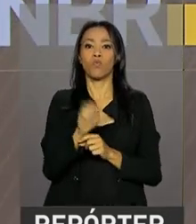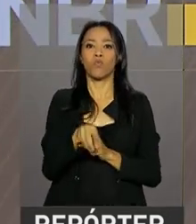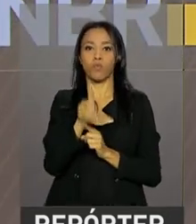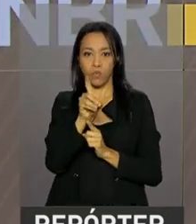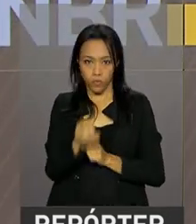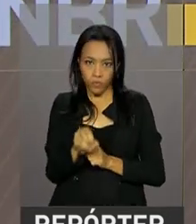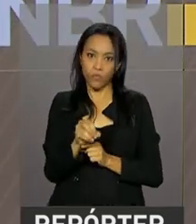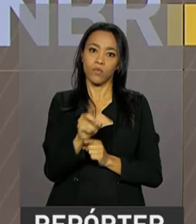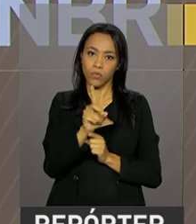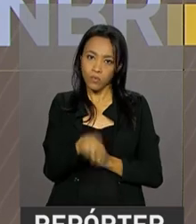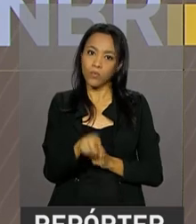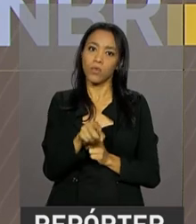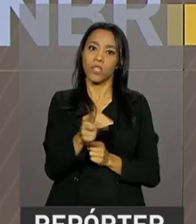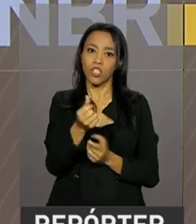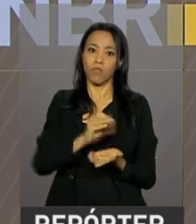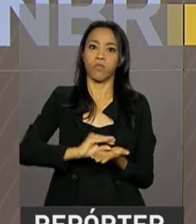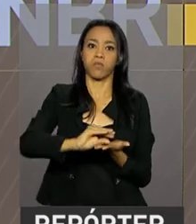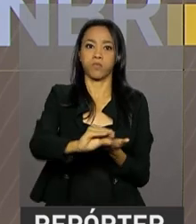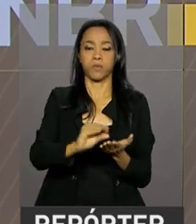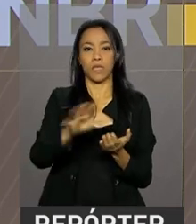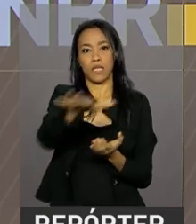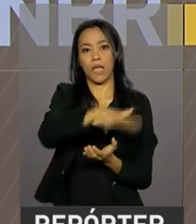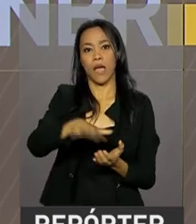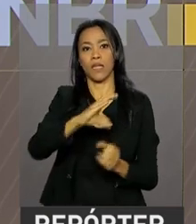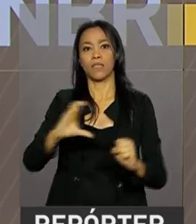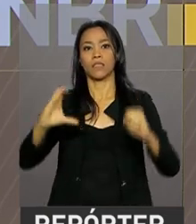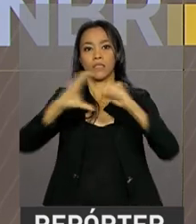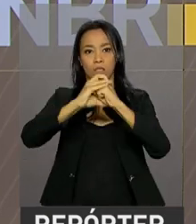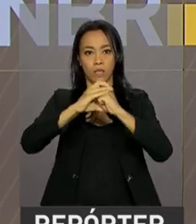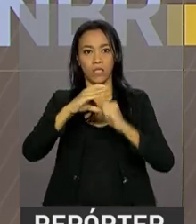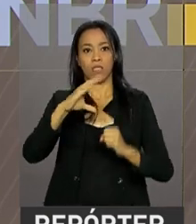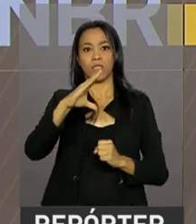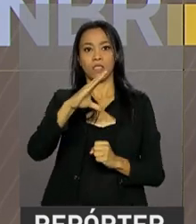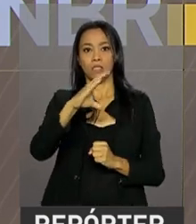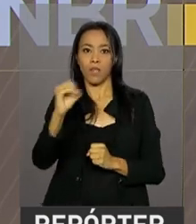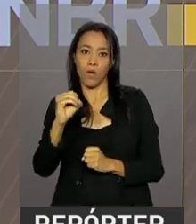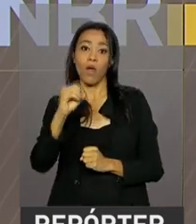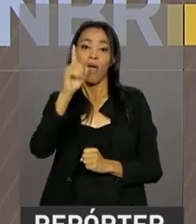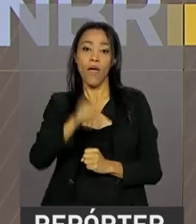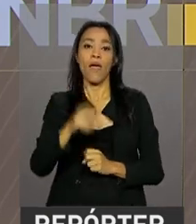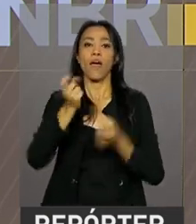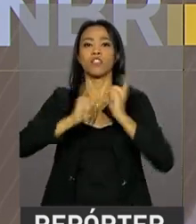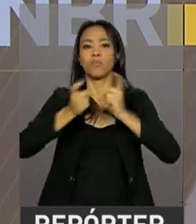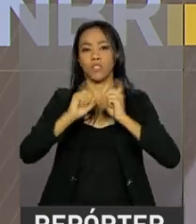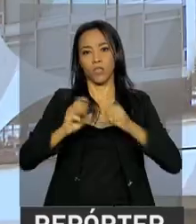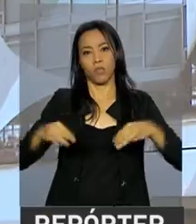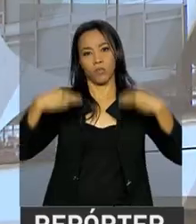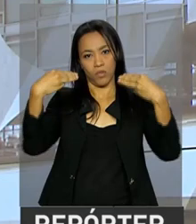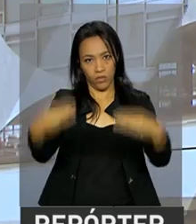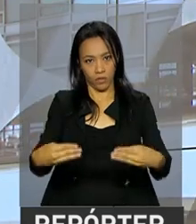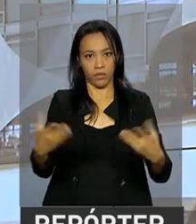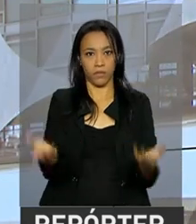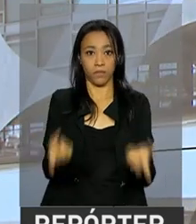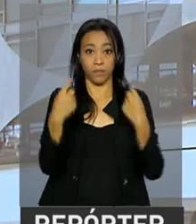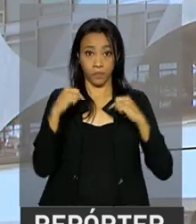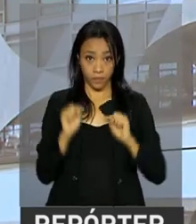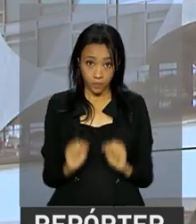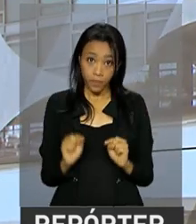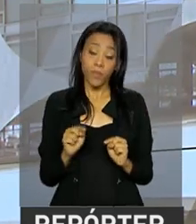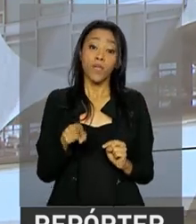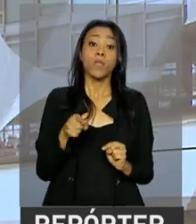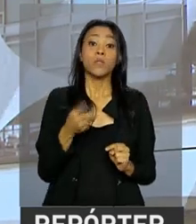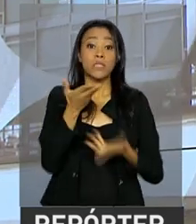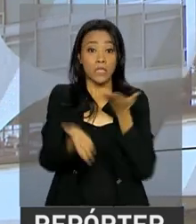de financiamento do centro oeste administrado pelo Ministério da Integração Nacional e os serviços de